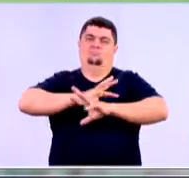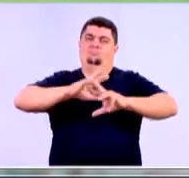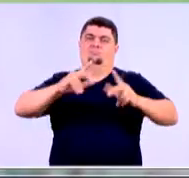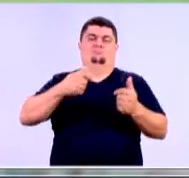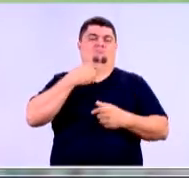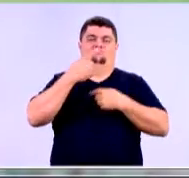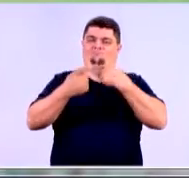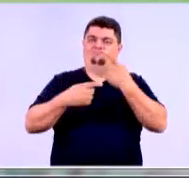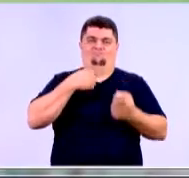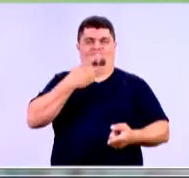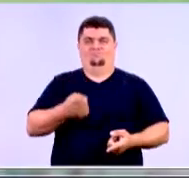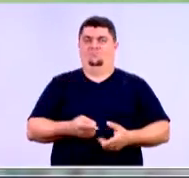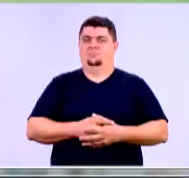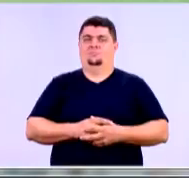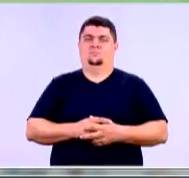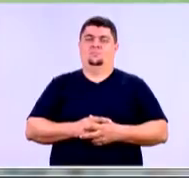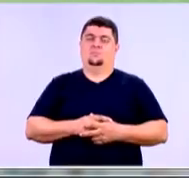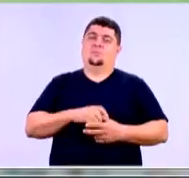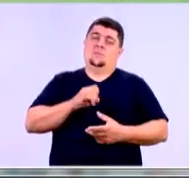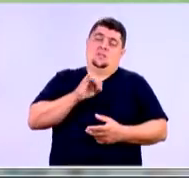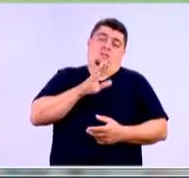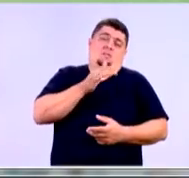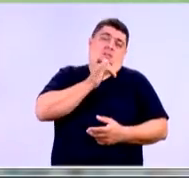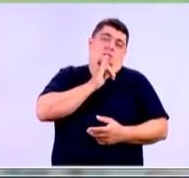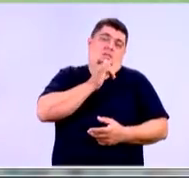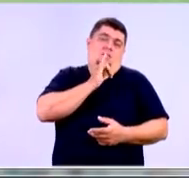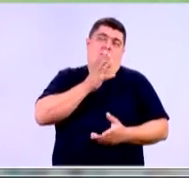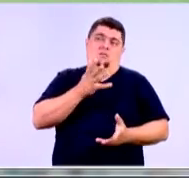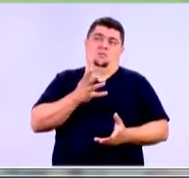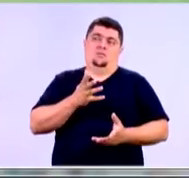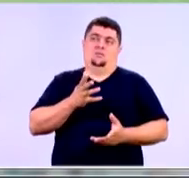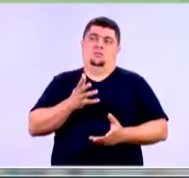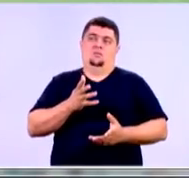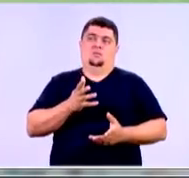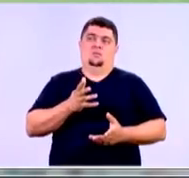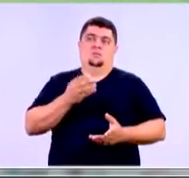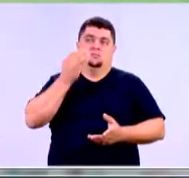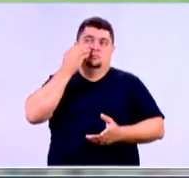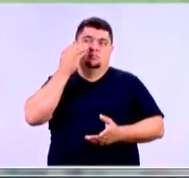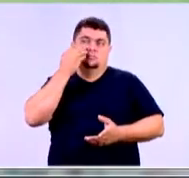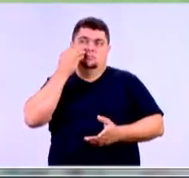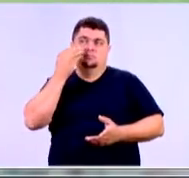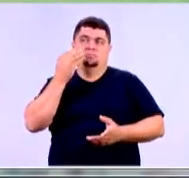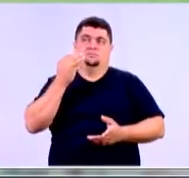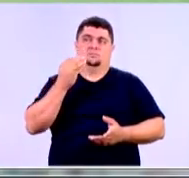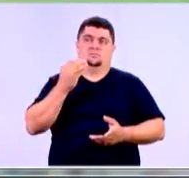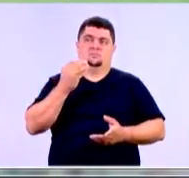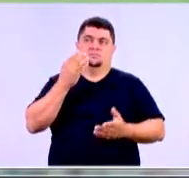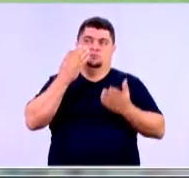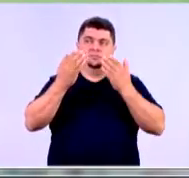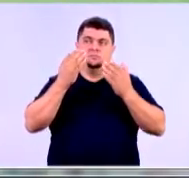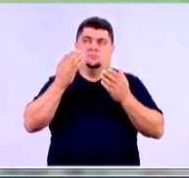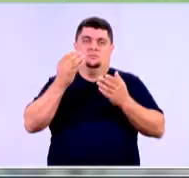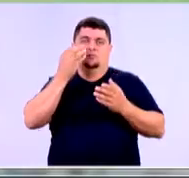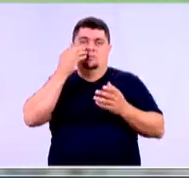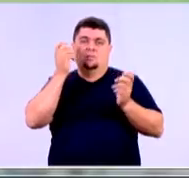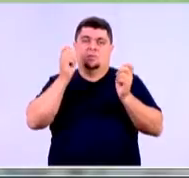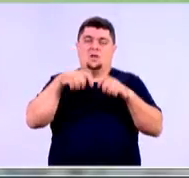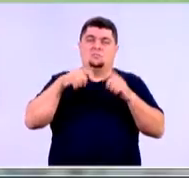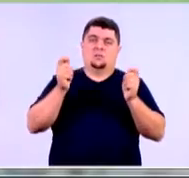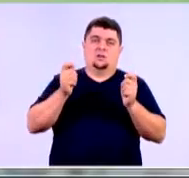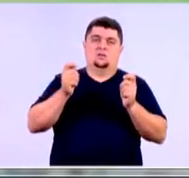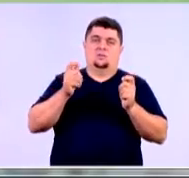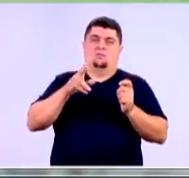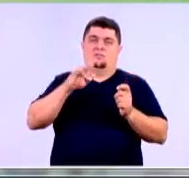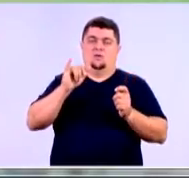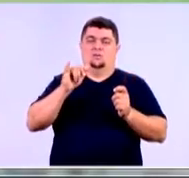as suas obrigações. A não ser que ela movesse essa parte aqui, né? Isso, sem essa análise não que vai afetar o seu patrimônio